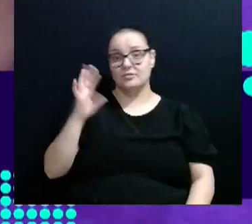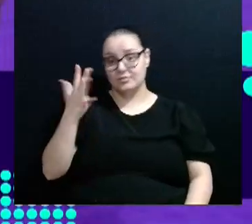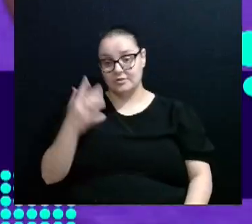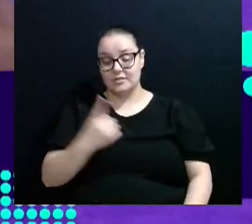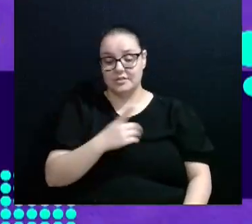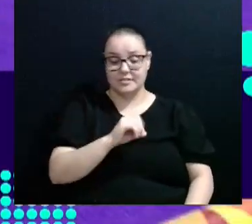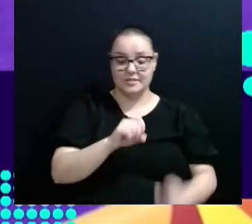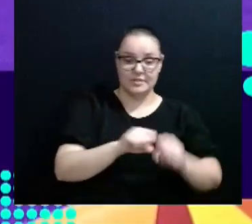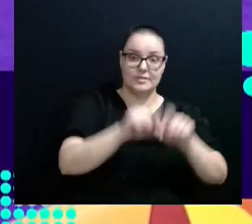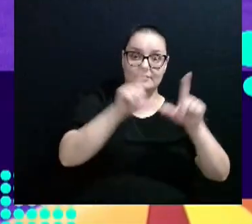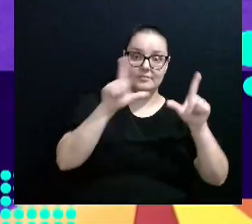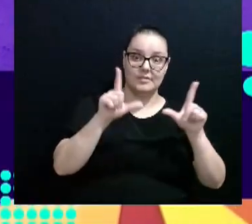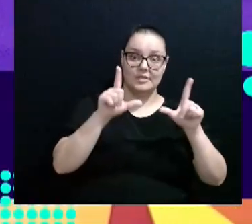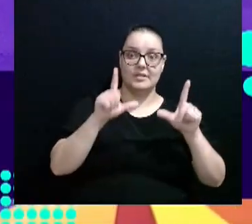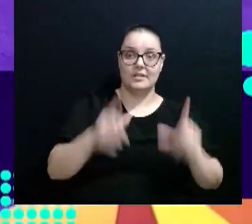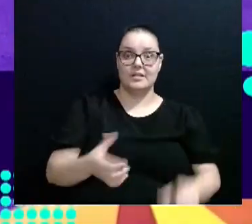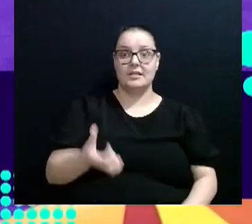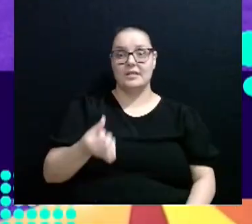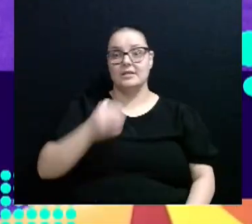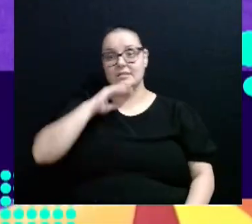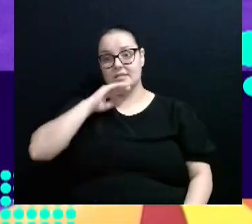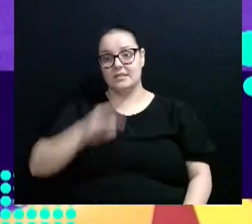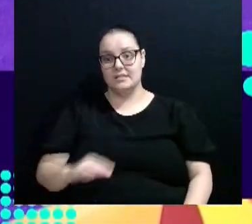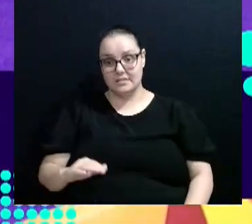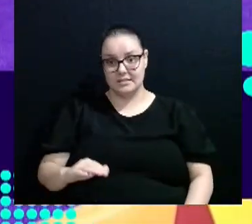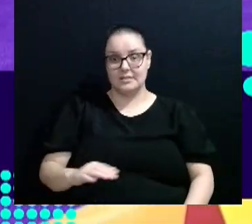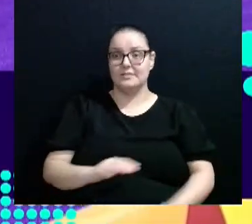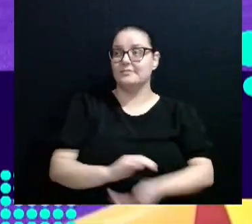às 6 horas da tarde.